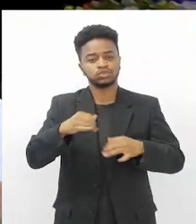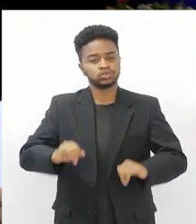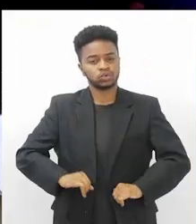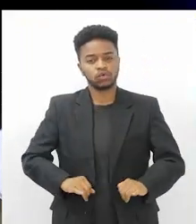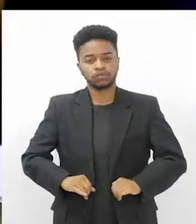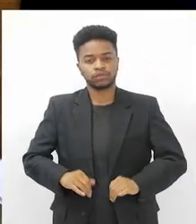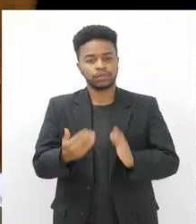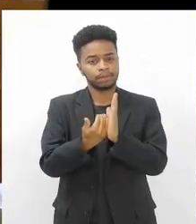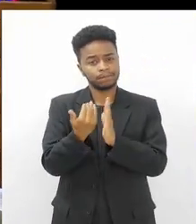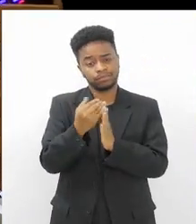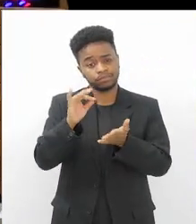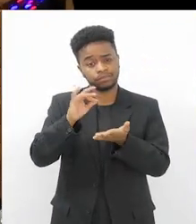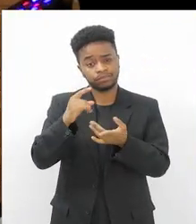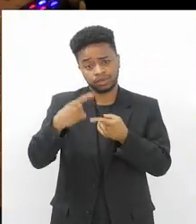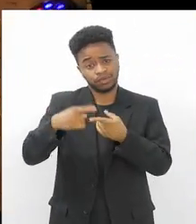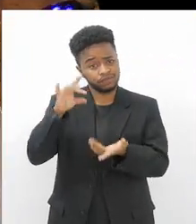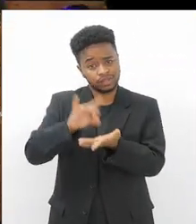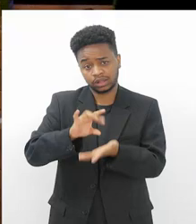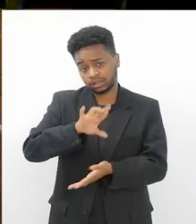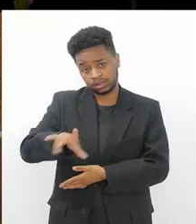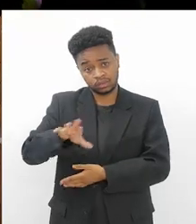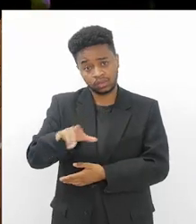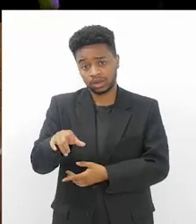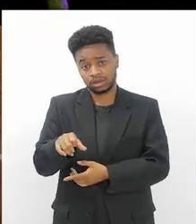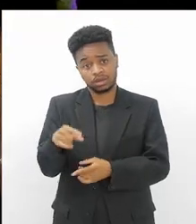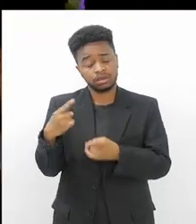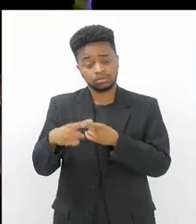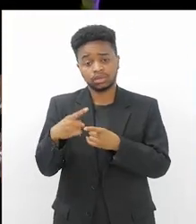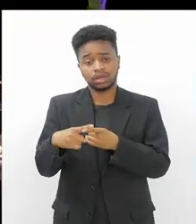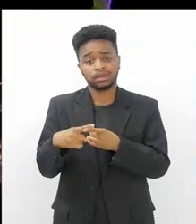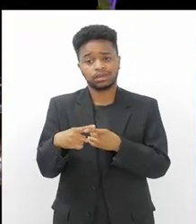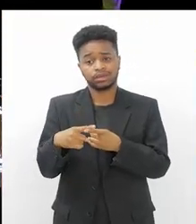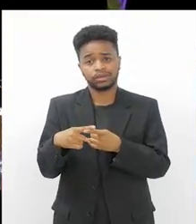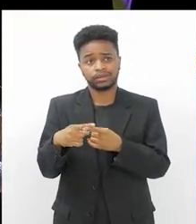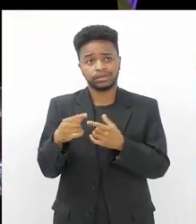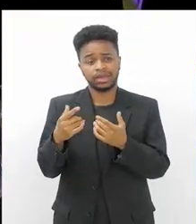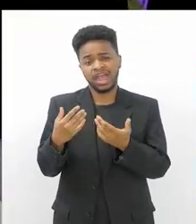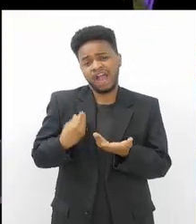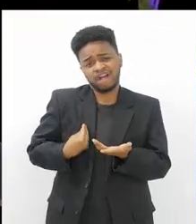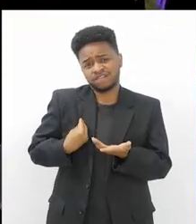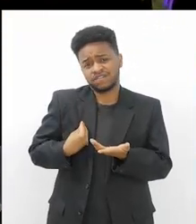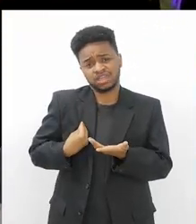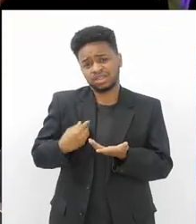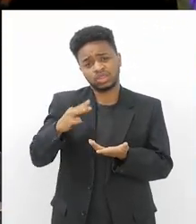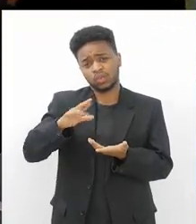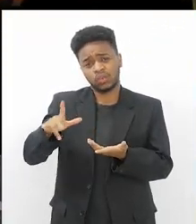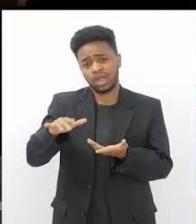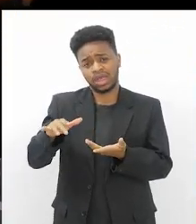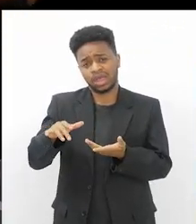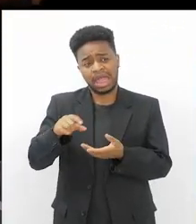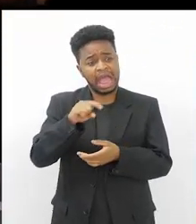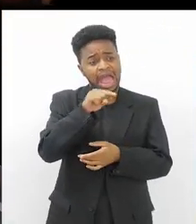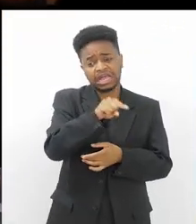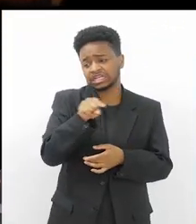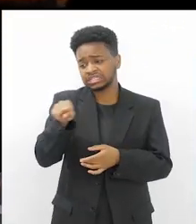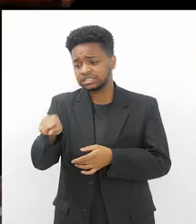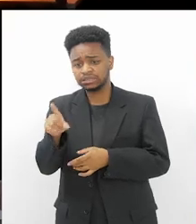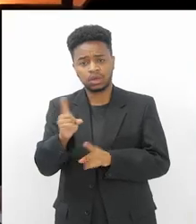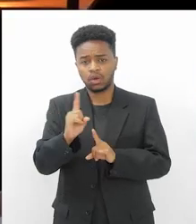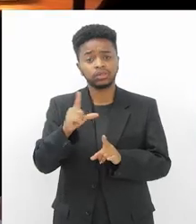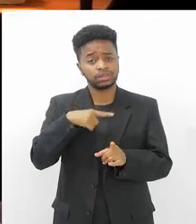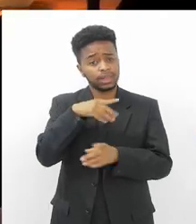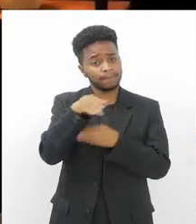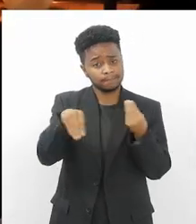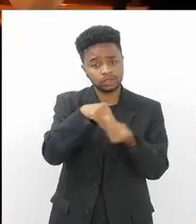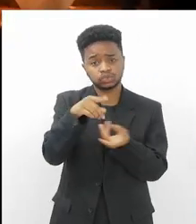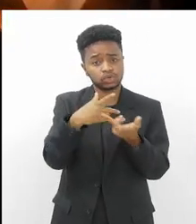rota de sofrimento, que não, também não é real. Quer dizer, as coisas não... A vida não é nem branca nem preta, sim, a vida é